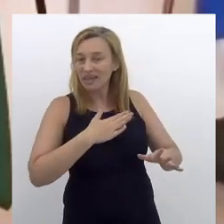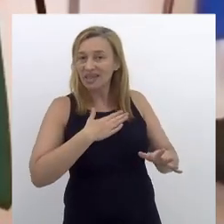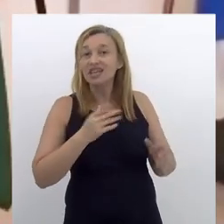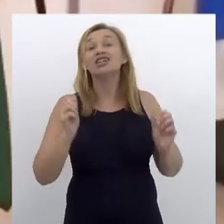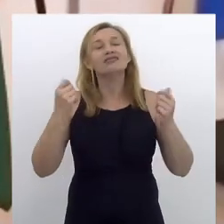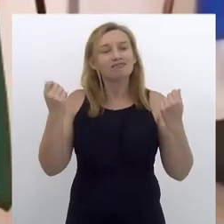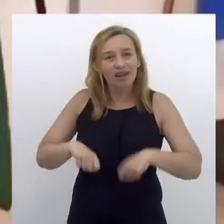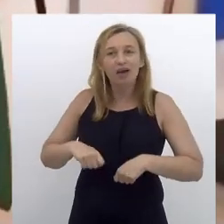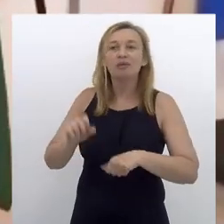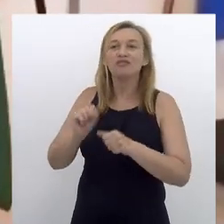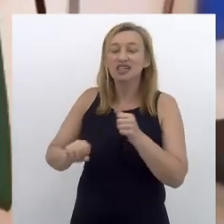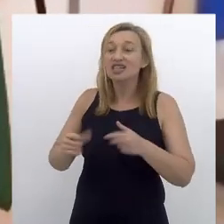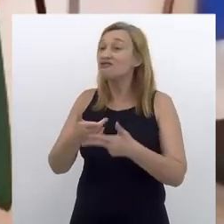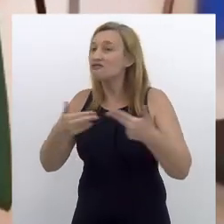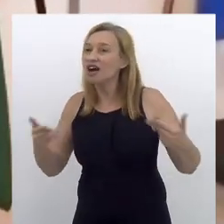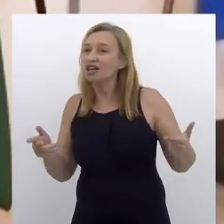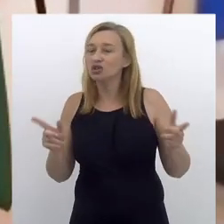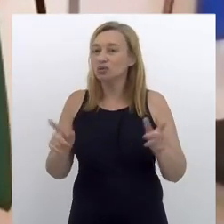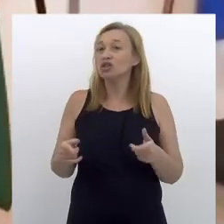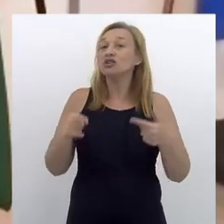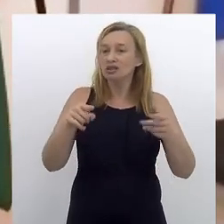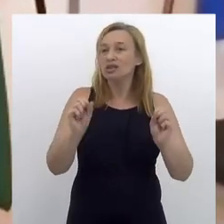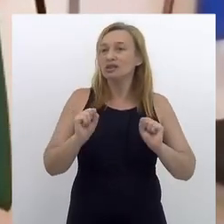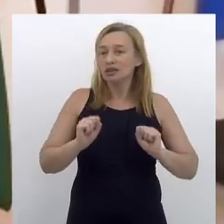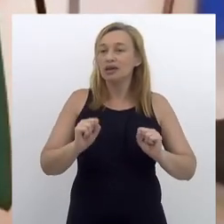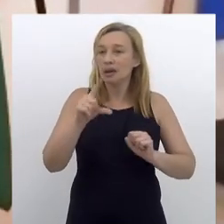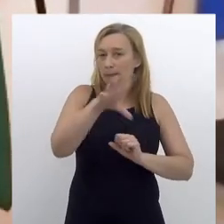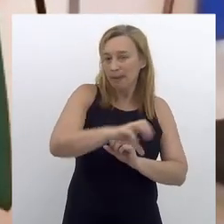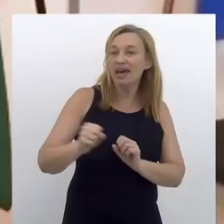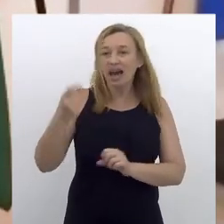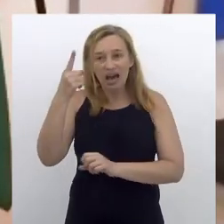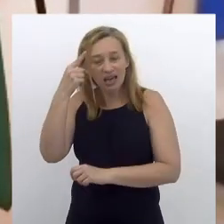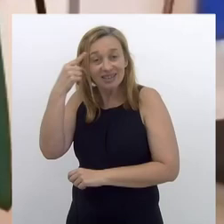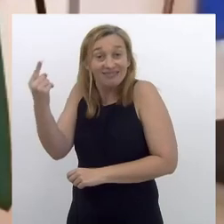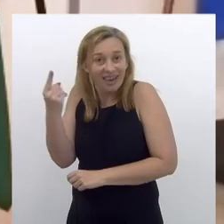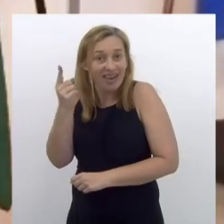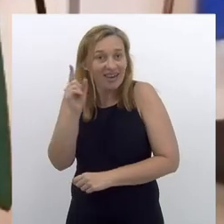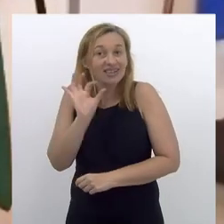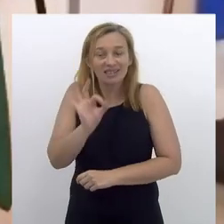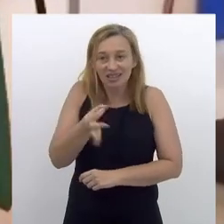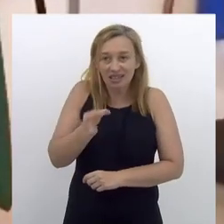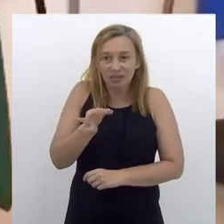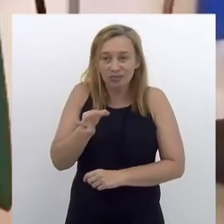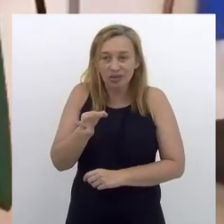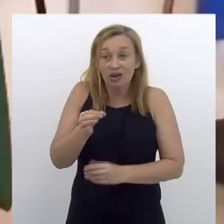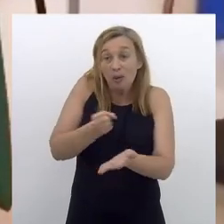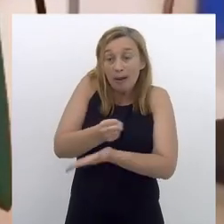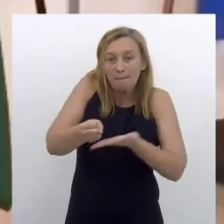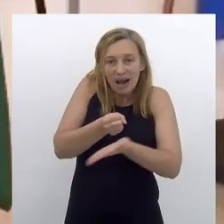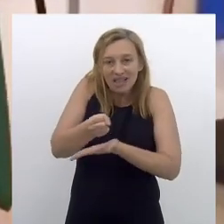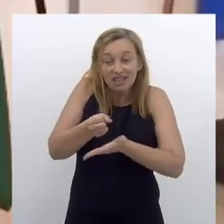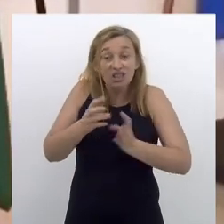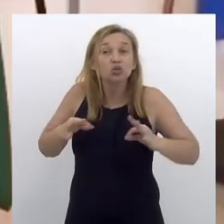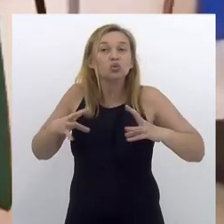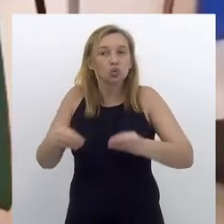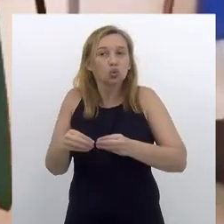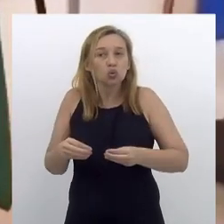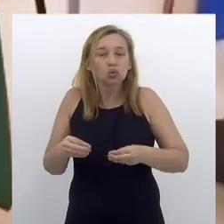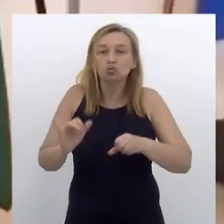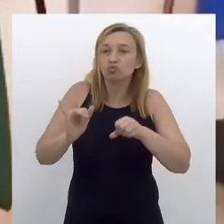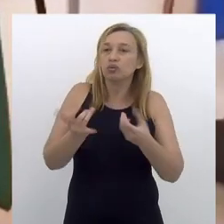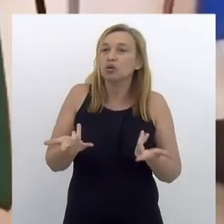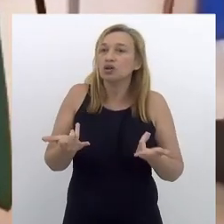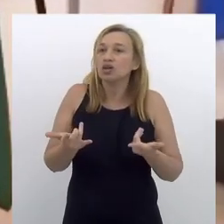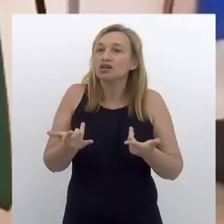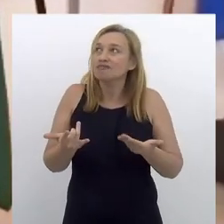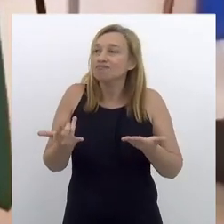Ou seja, dá para fazer muita coisa. E você tem que pegar a ideia, logicamente, essa ideia ela tem que ter uma lógica,